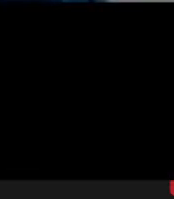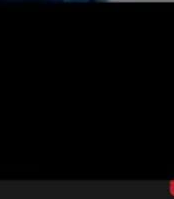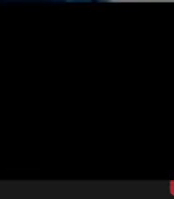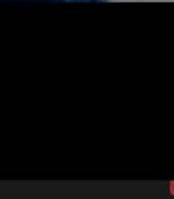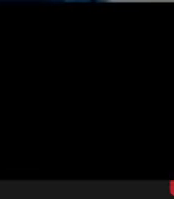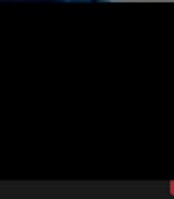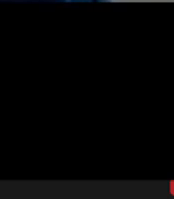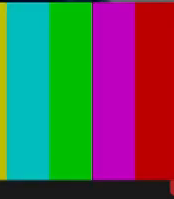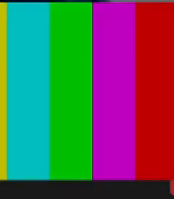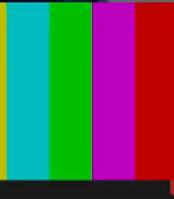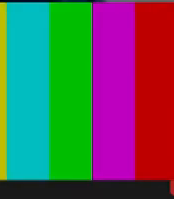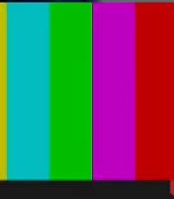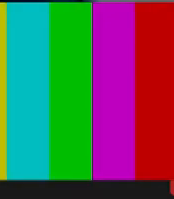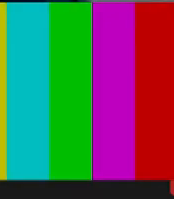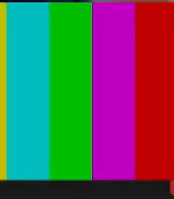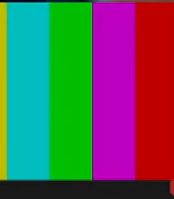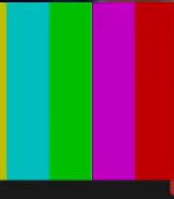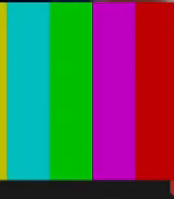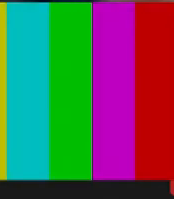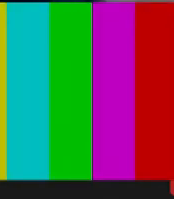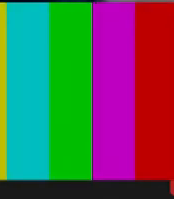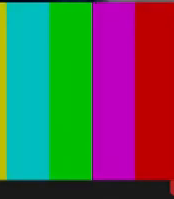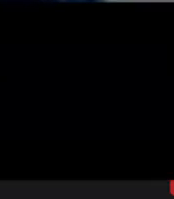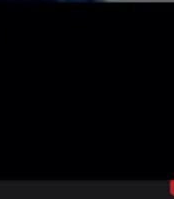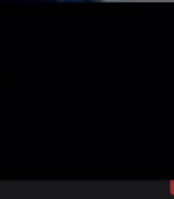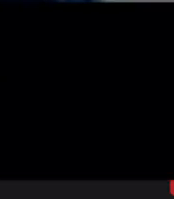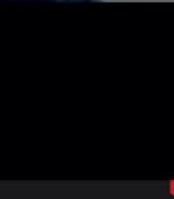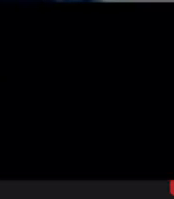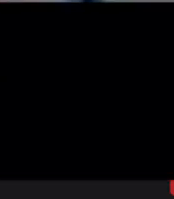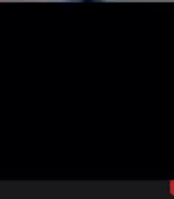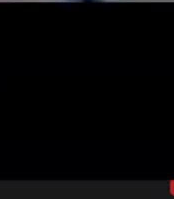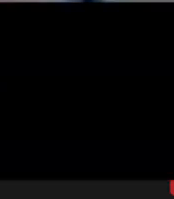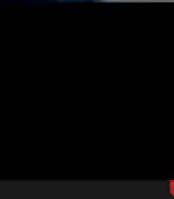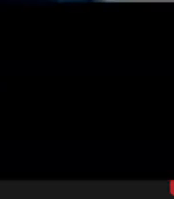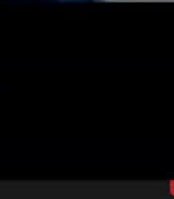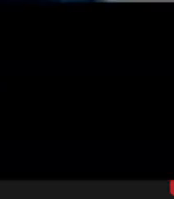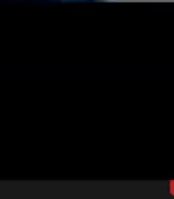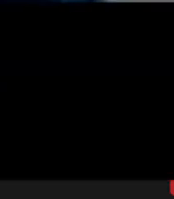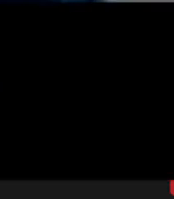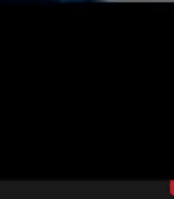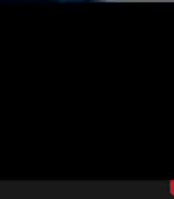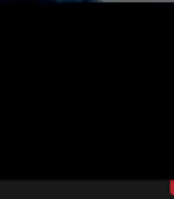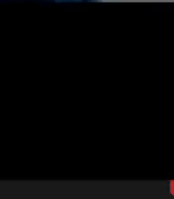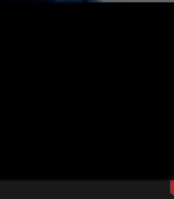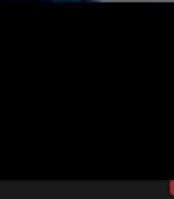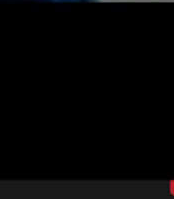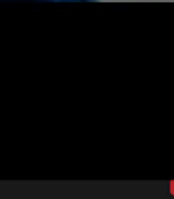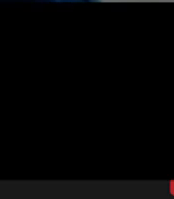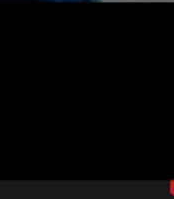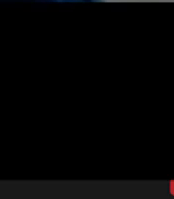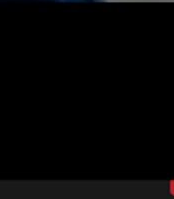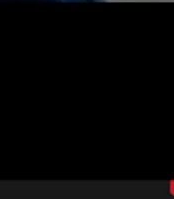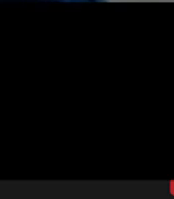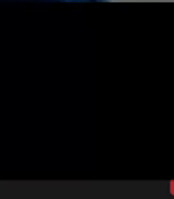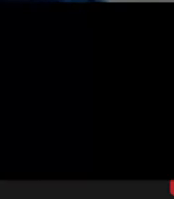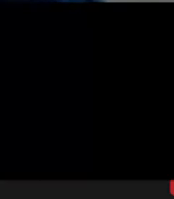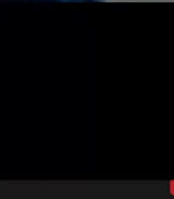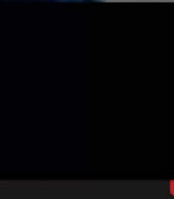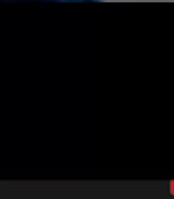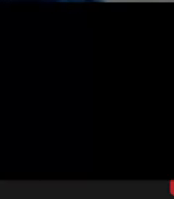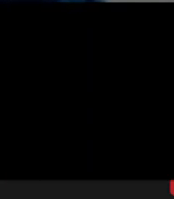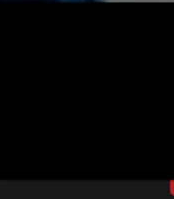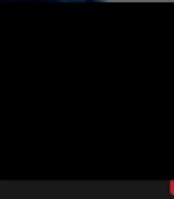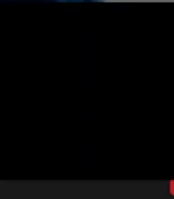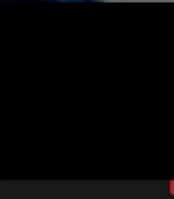notícias falsas ou informações falsas. Conteúdo fabricado, conteúdo manipulado, conteúdo